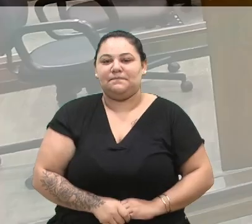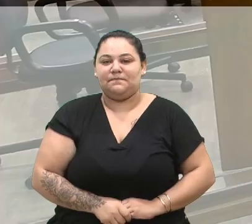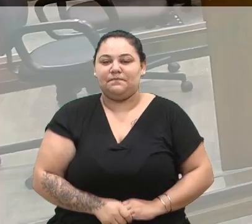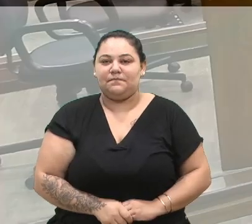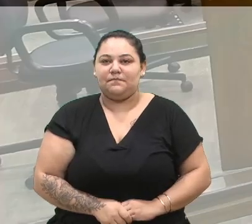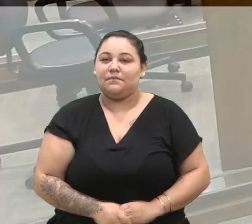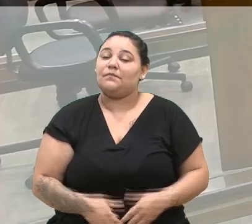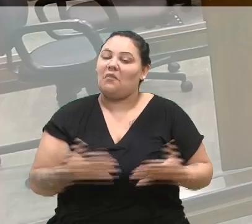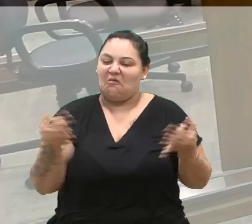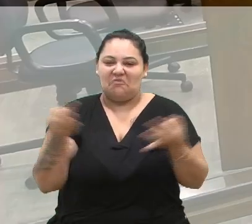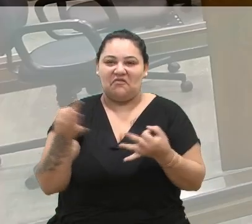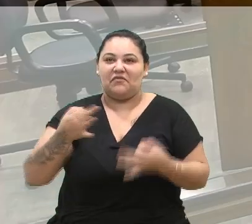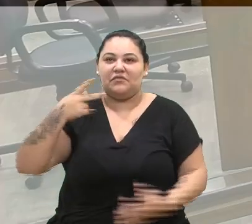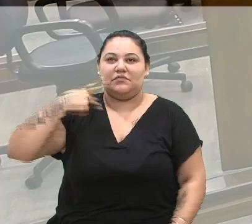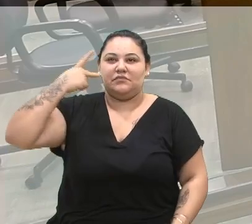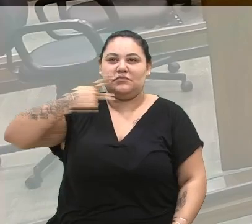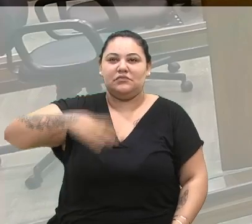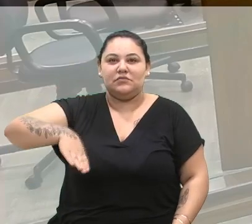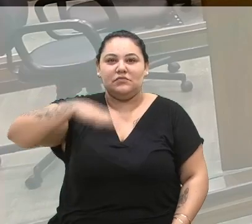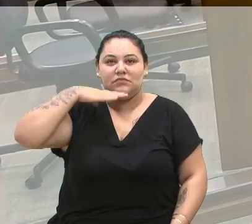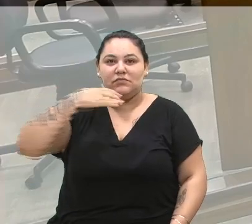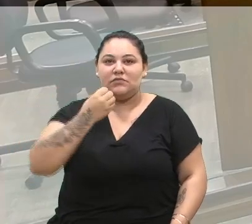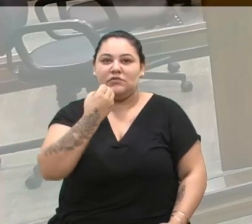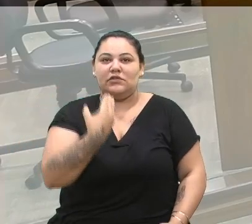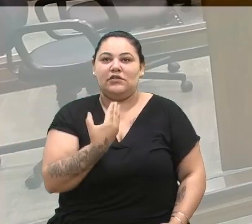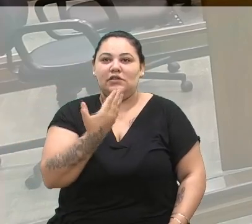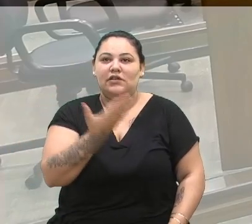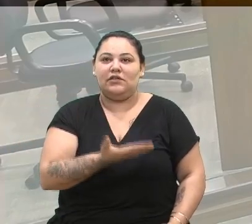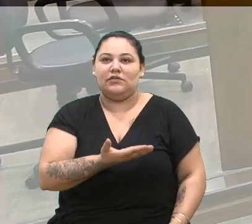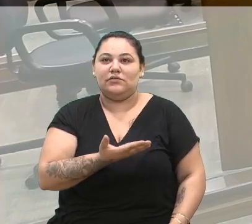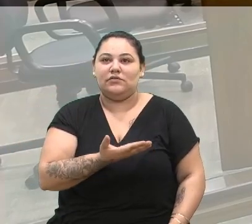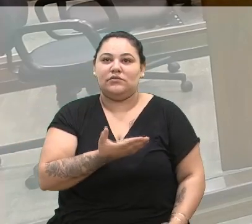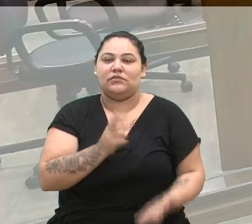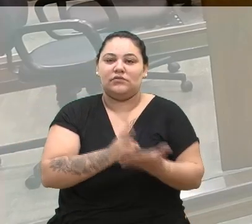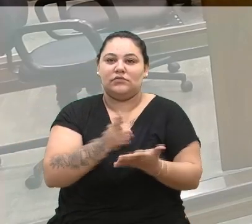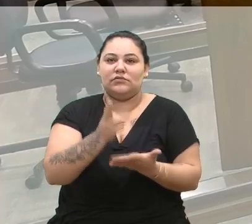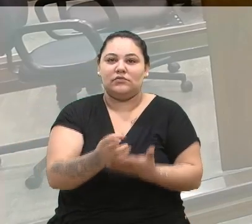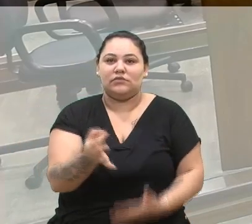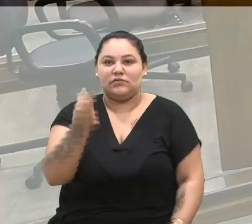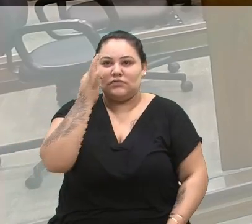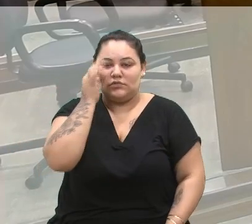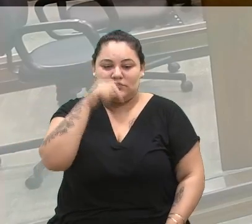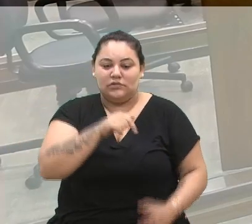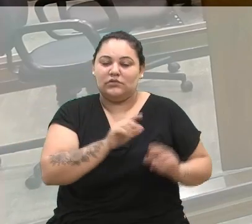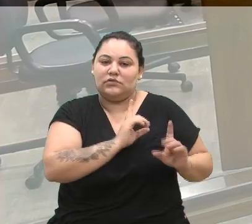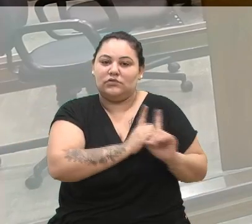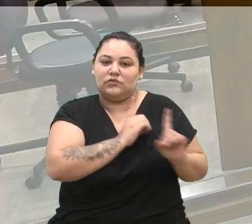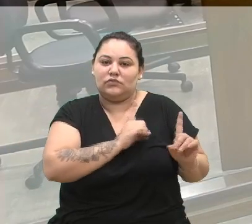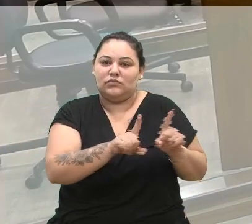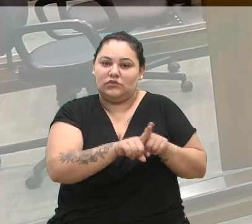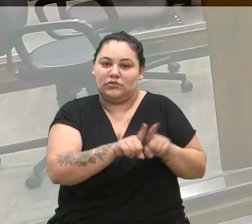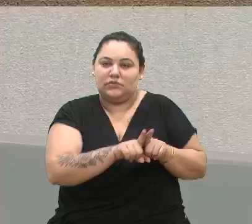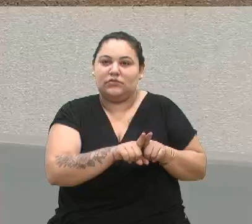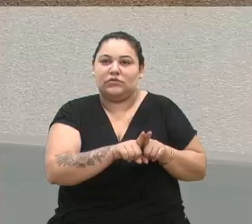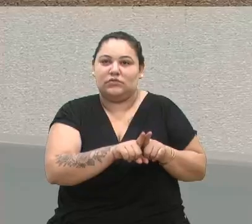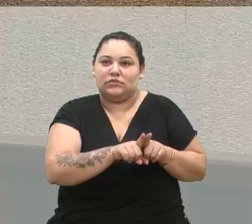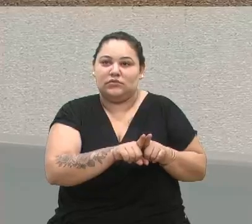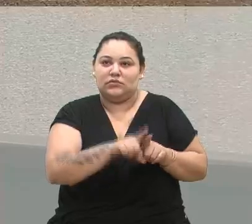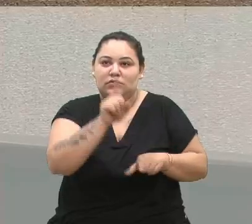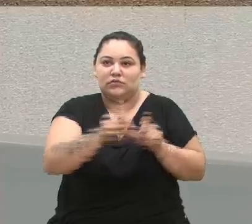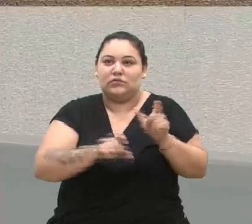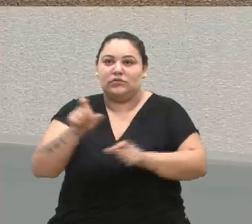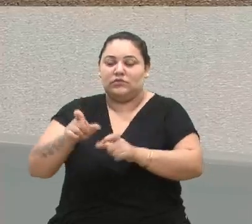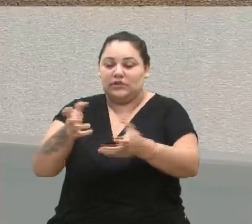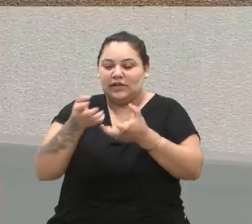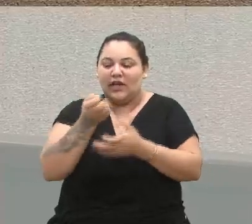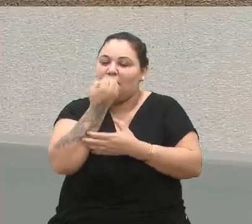vereador Bortola. Foi muito bom estar presente nesse grande encontro, das pessoas que querem o